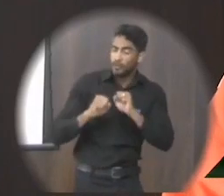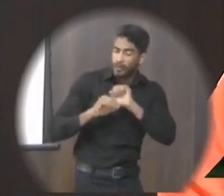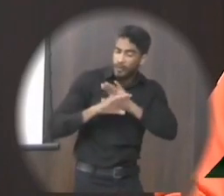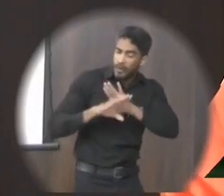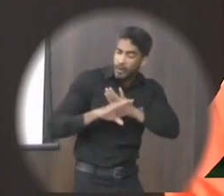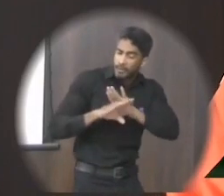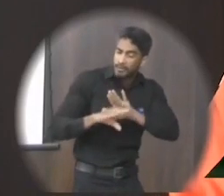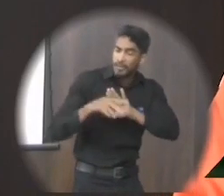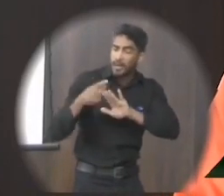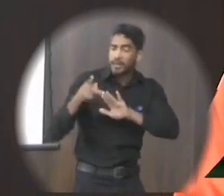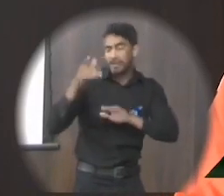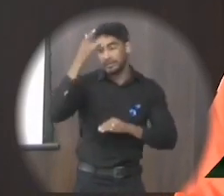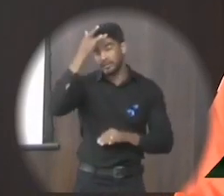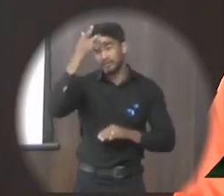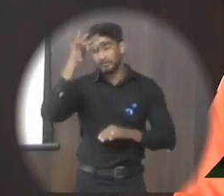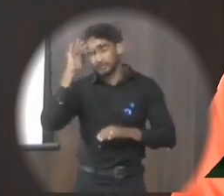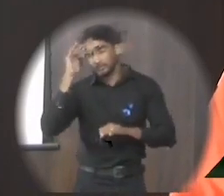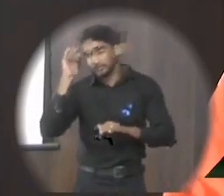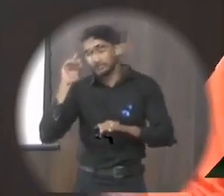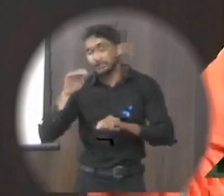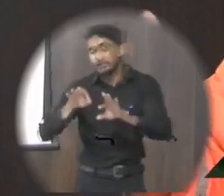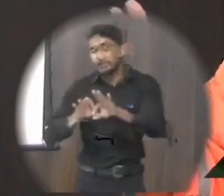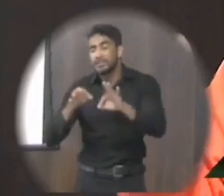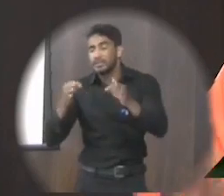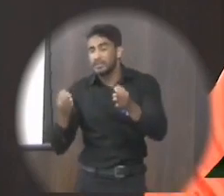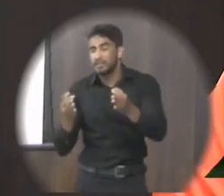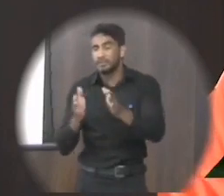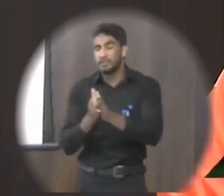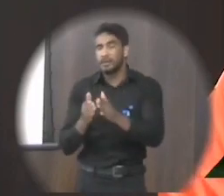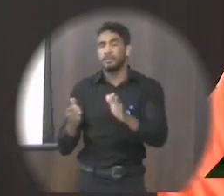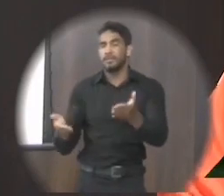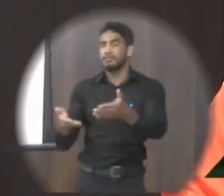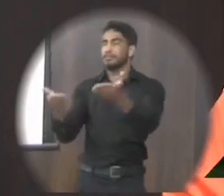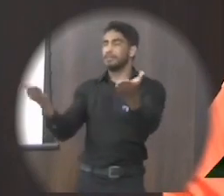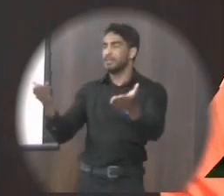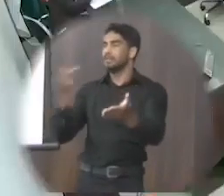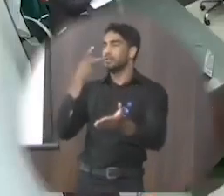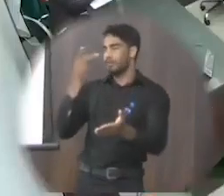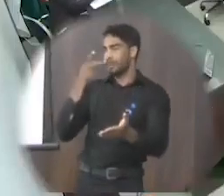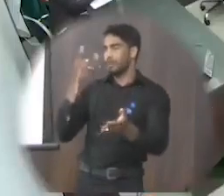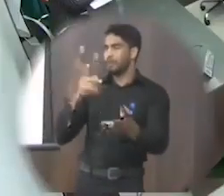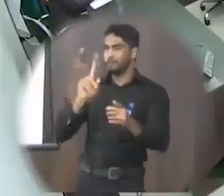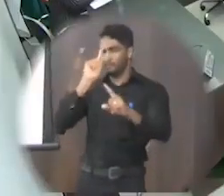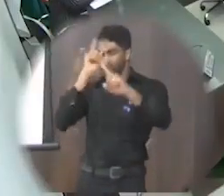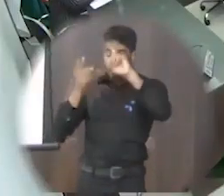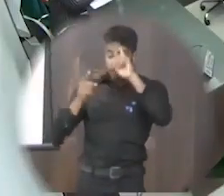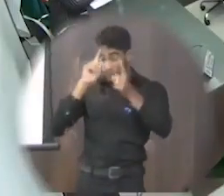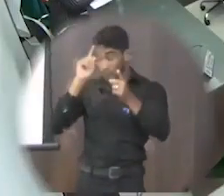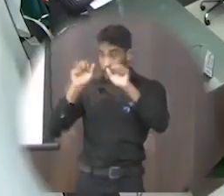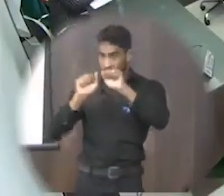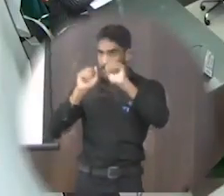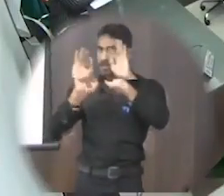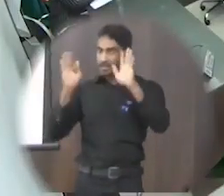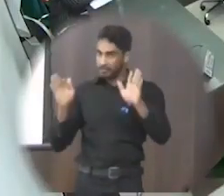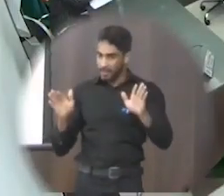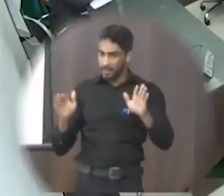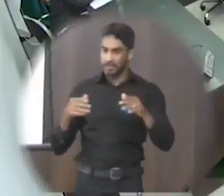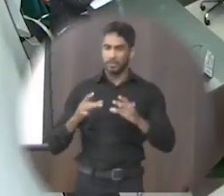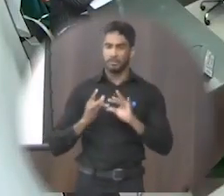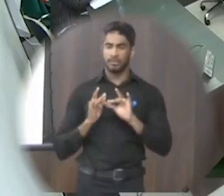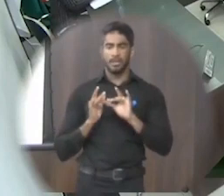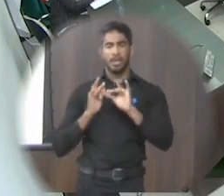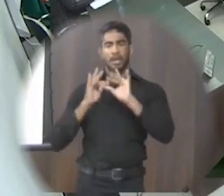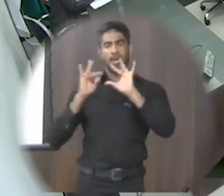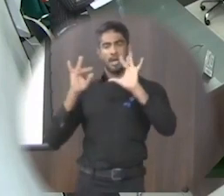aquisitivo menor, tá, senhores? Então, eu deixo a palavra para os senhores, qualquer dúvida, qualquer esclarecimento, nos colocamos à